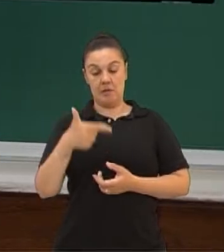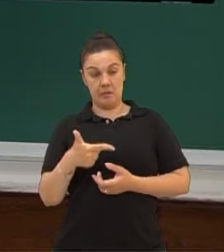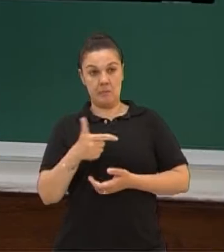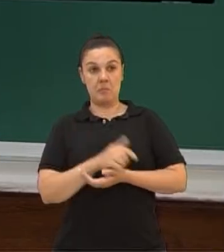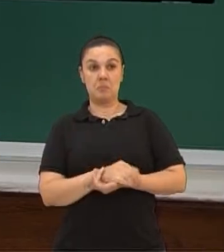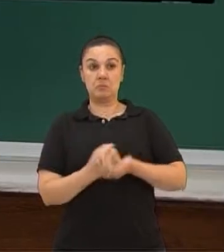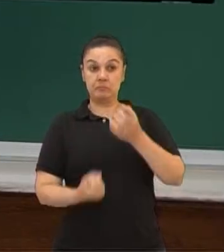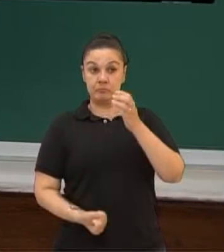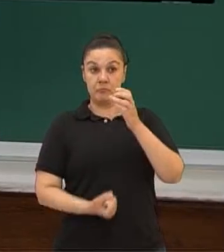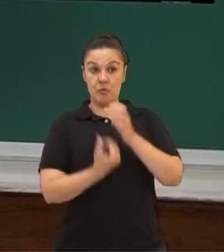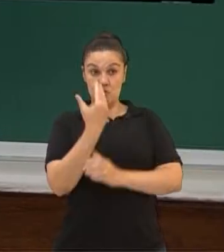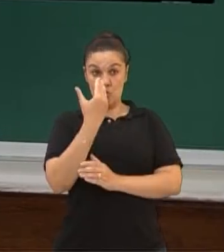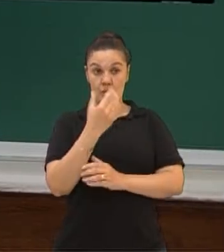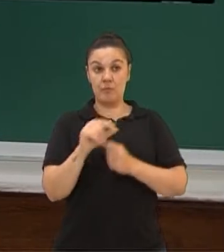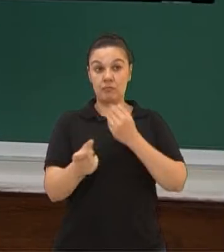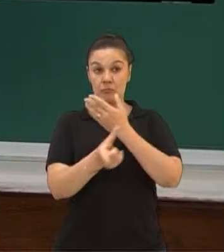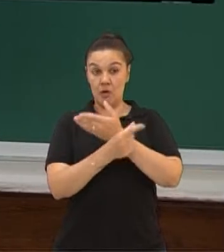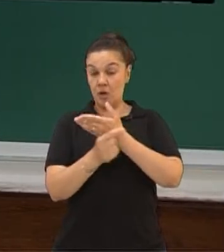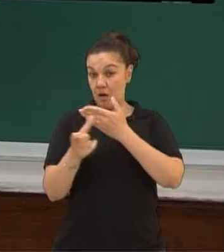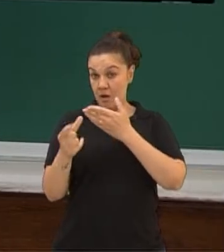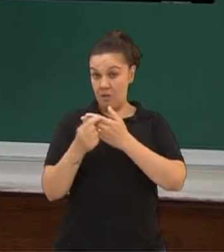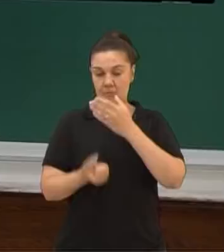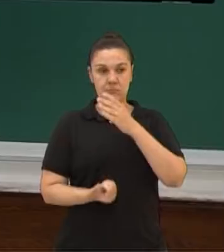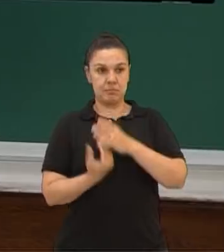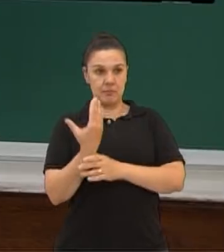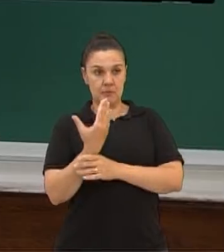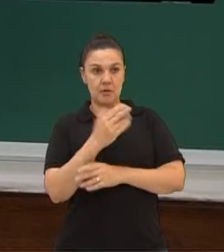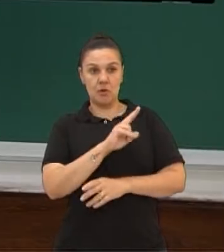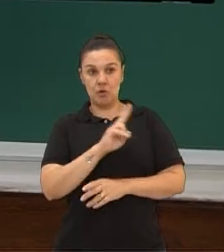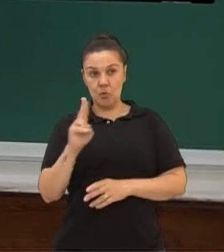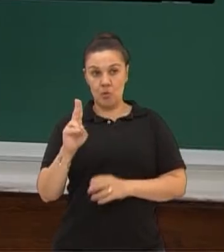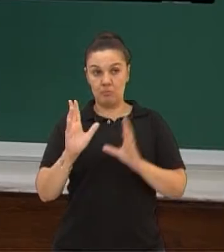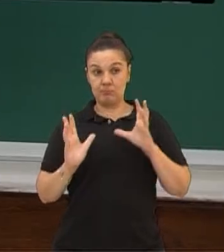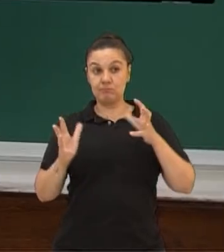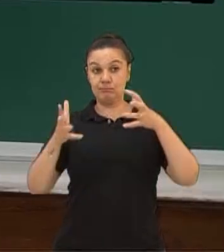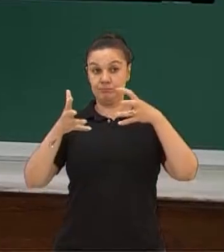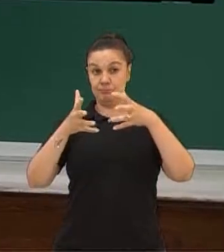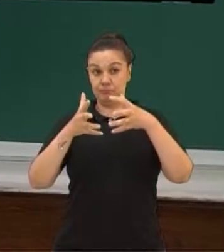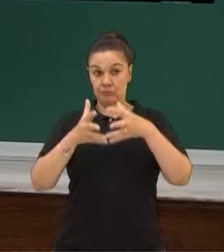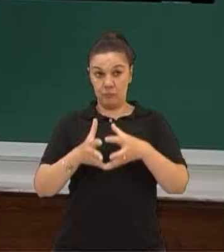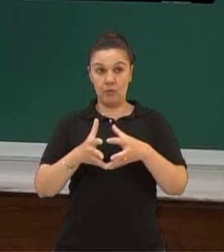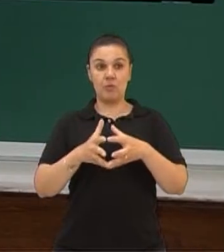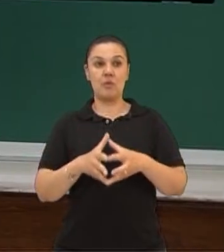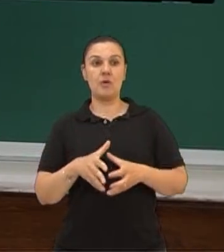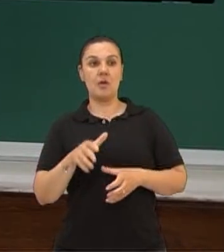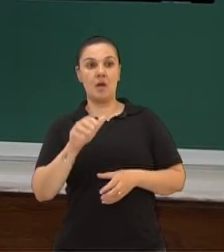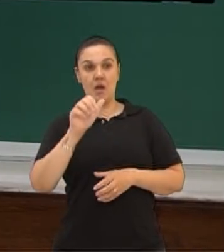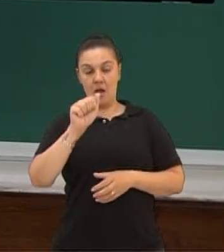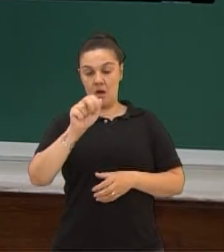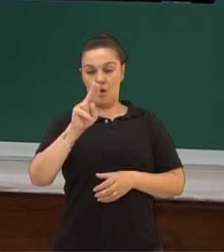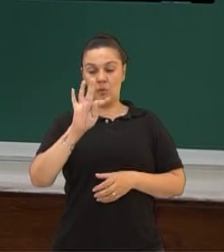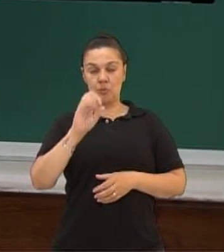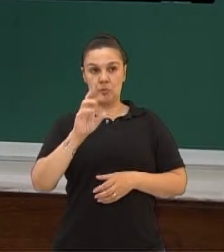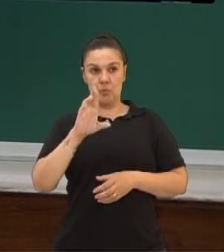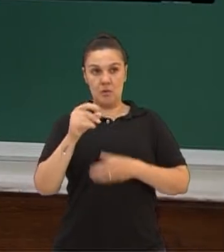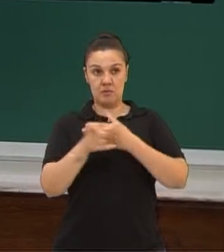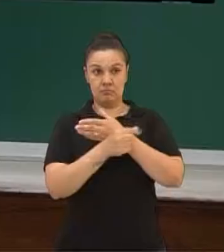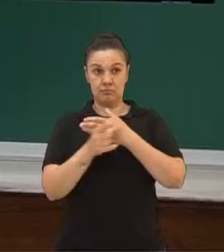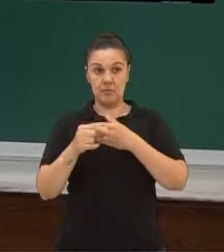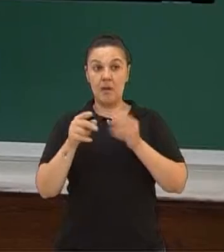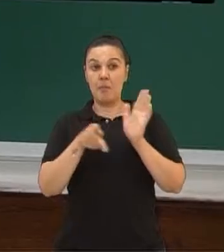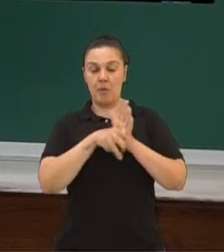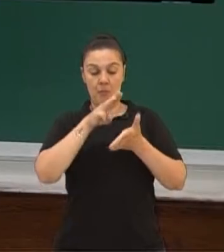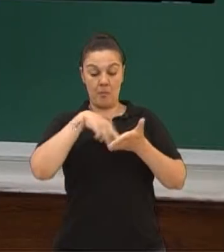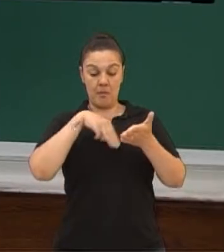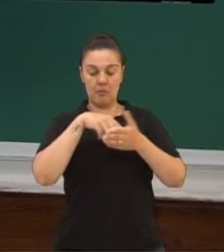surge o lançamento, né, de um livro, aí denominado Coletivo de Autores, que é uma obra com o título Metodologia